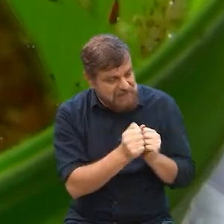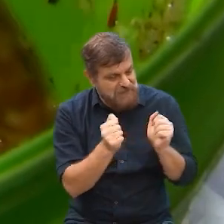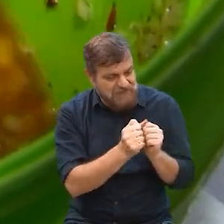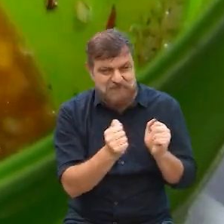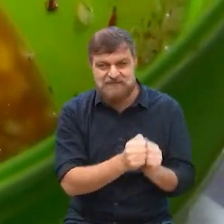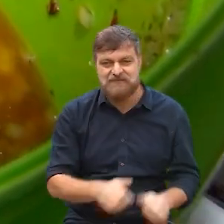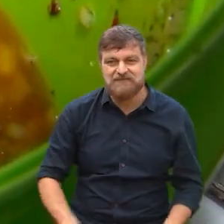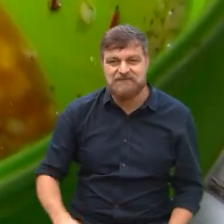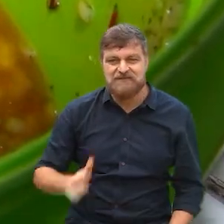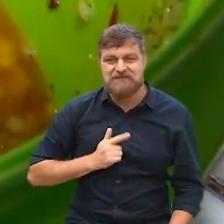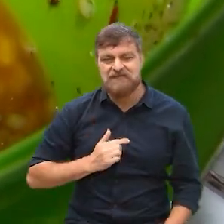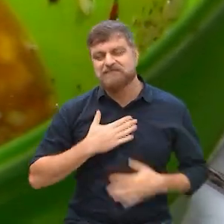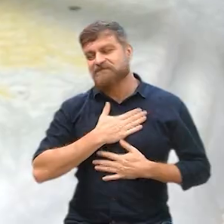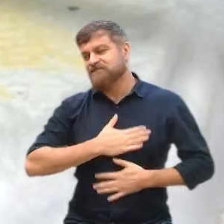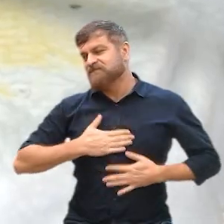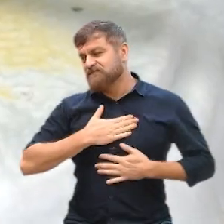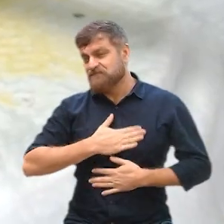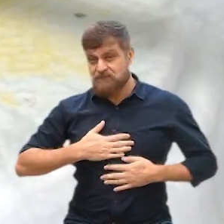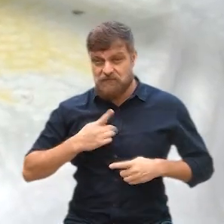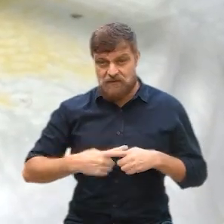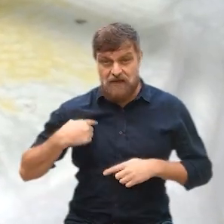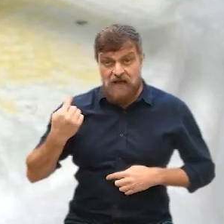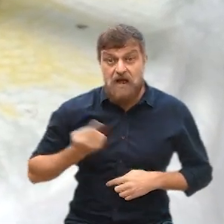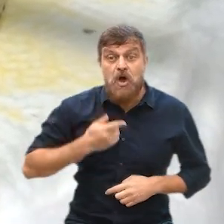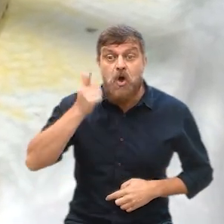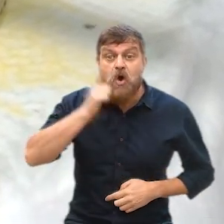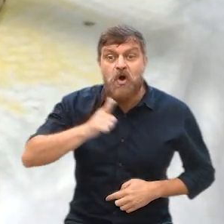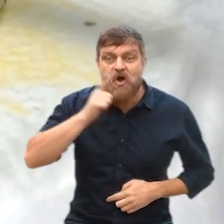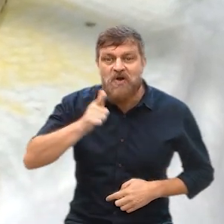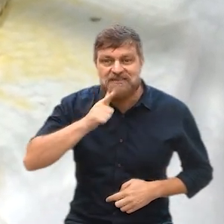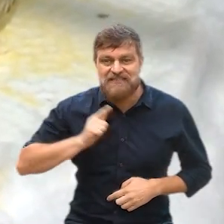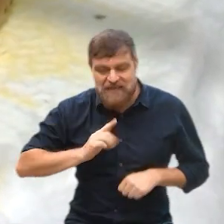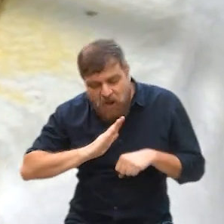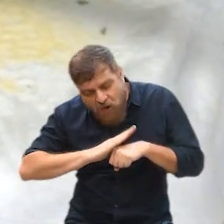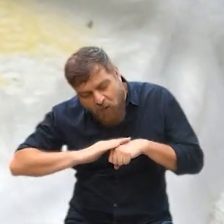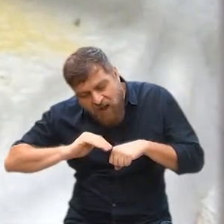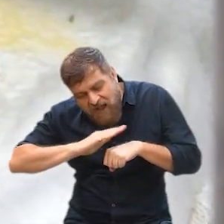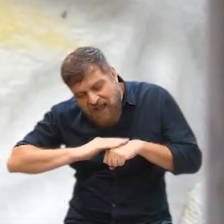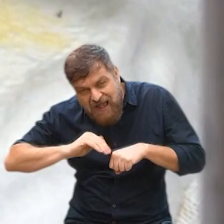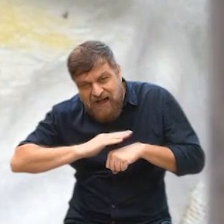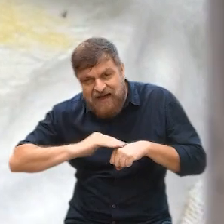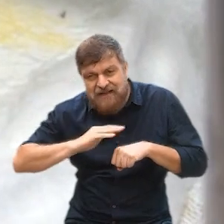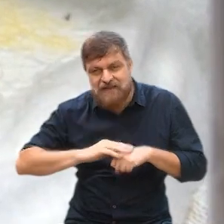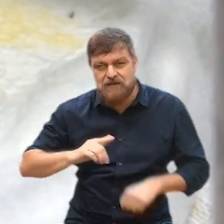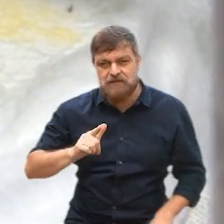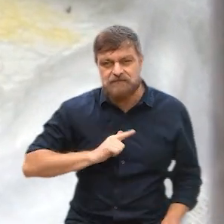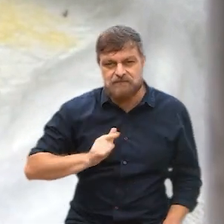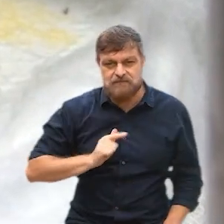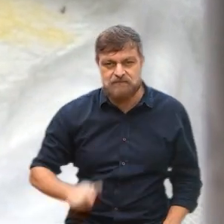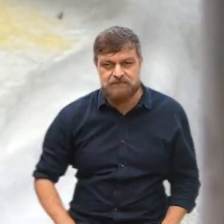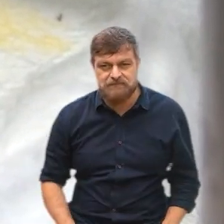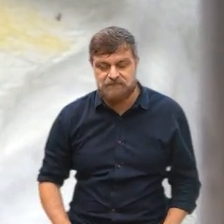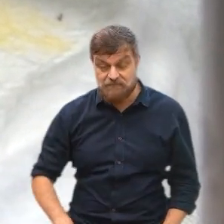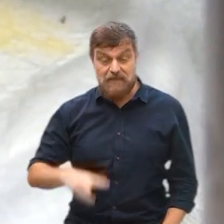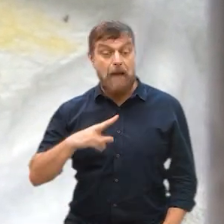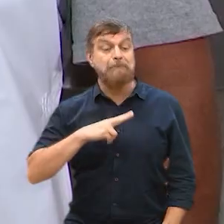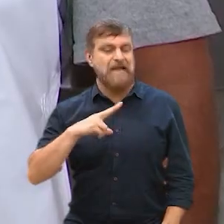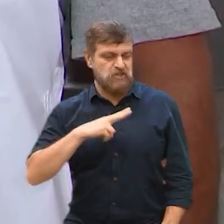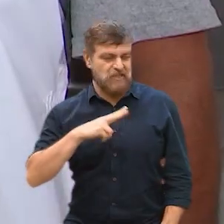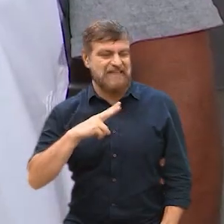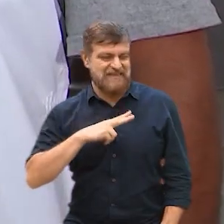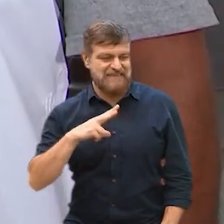juntos, porque a gente consegue fazer a coisa com um pouco mais de carinho, fica algo um pouco mais